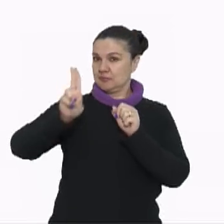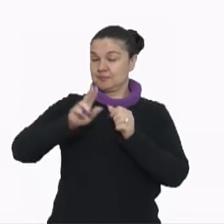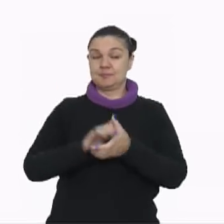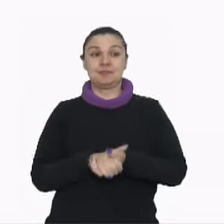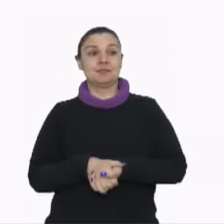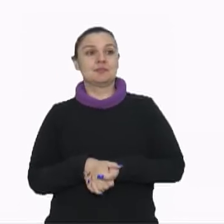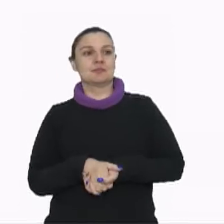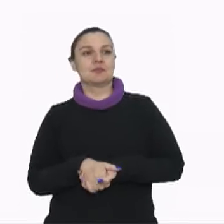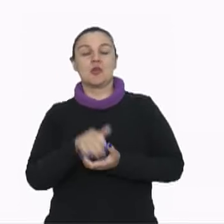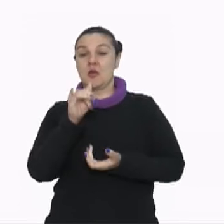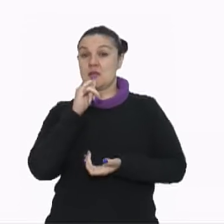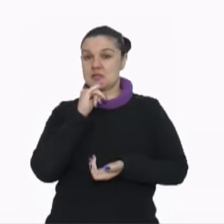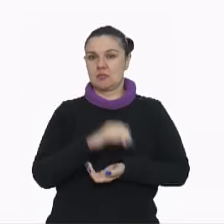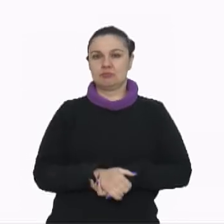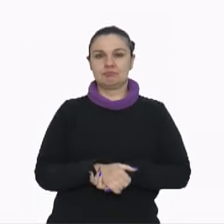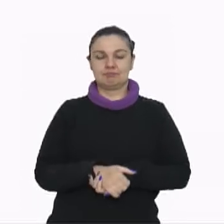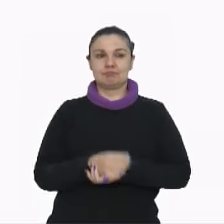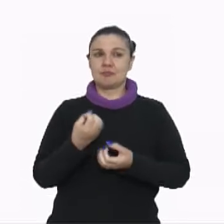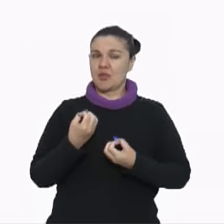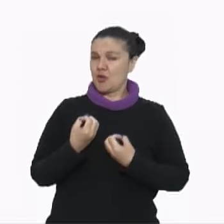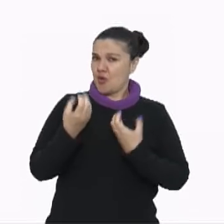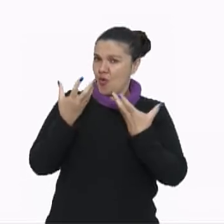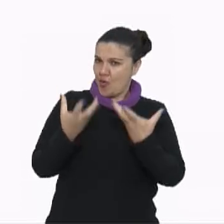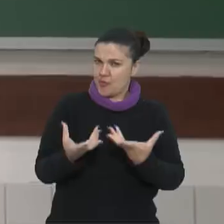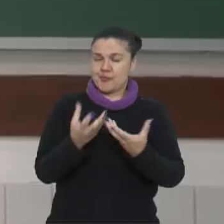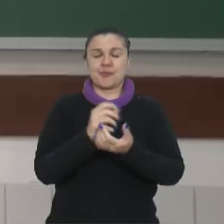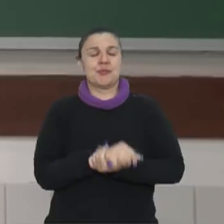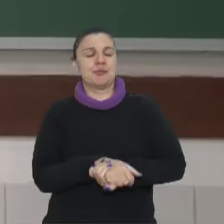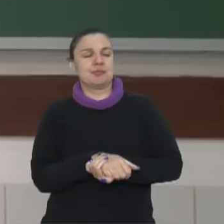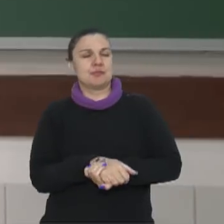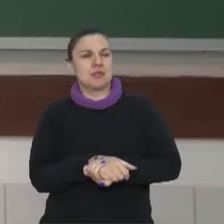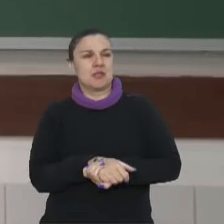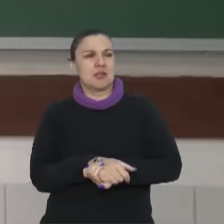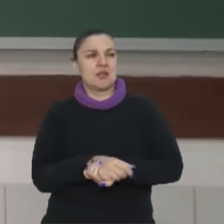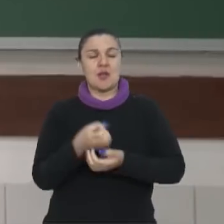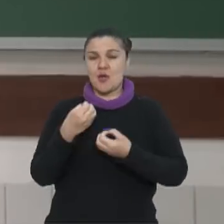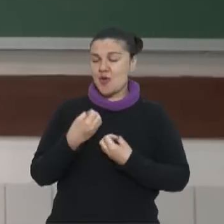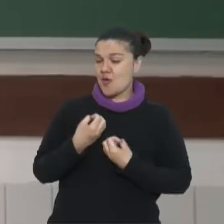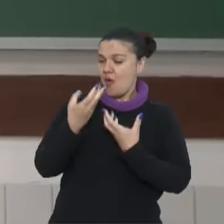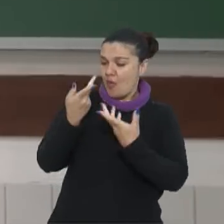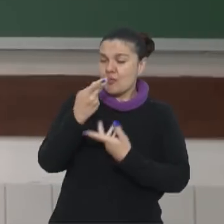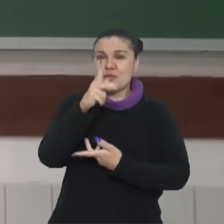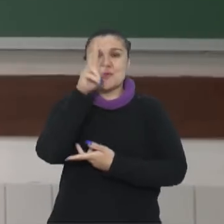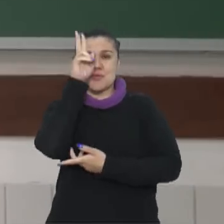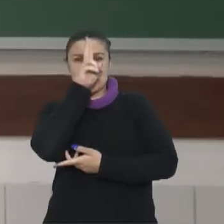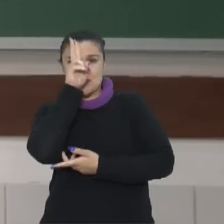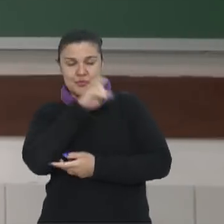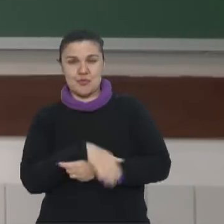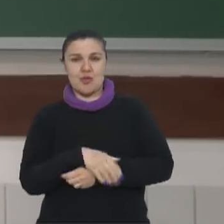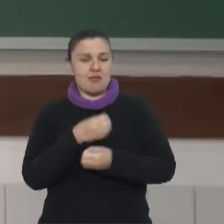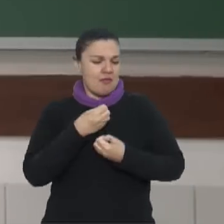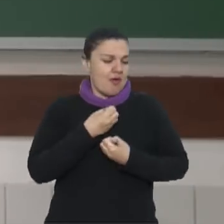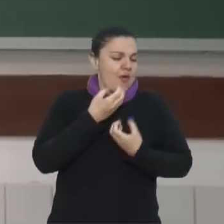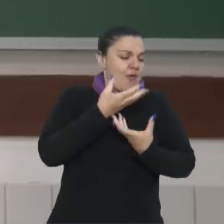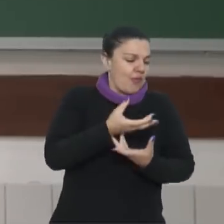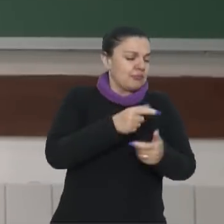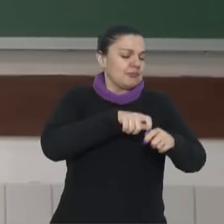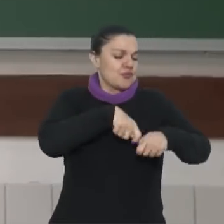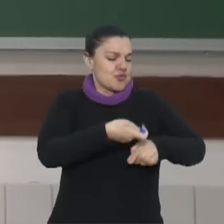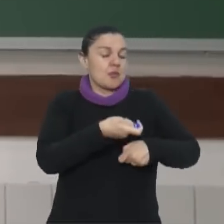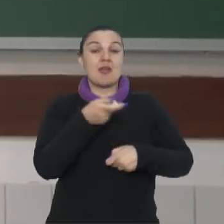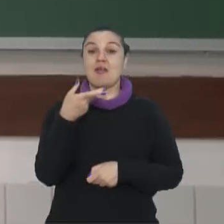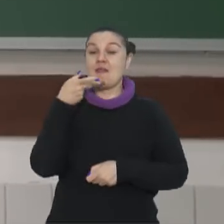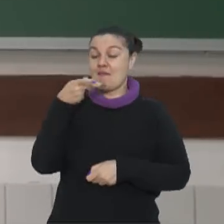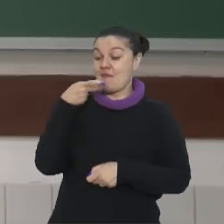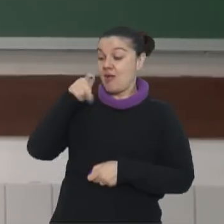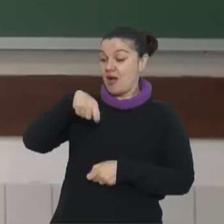fazê-lo? Exemplo, conte. Então, o entrevistador vai dizer, conte a sua história, conte um pouco disso, fale